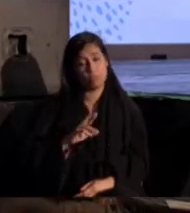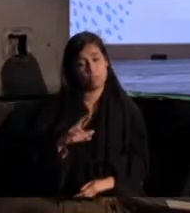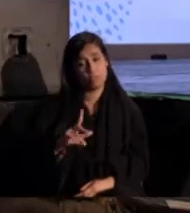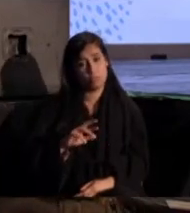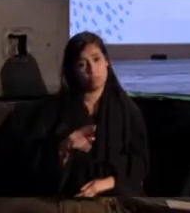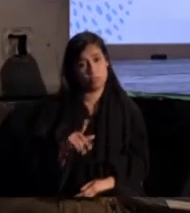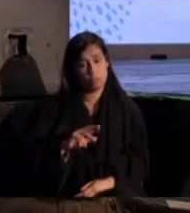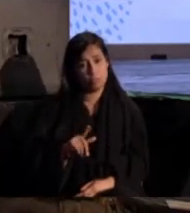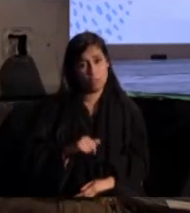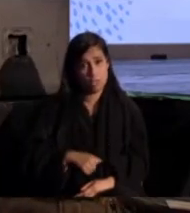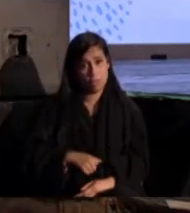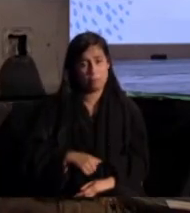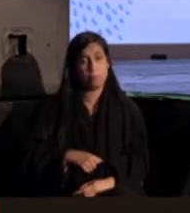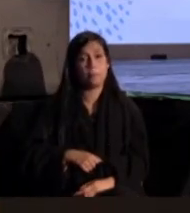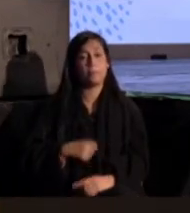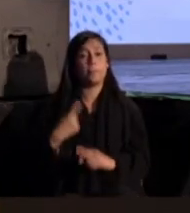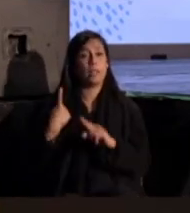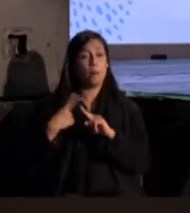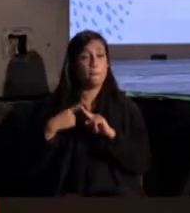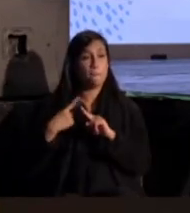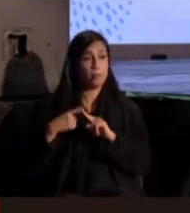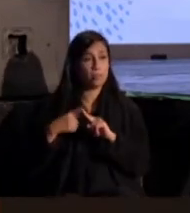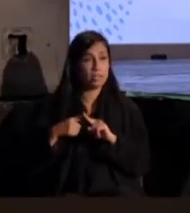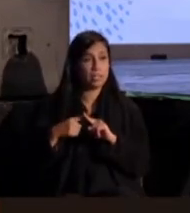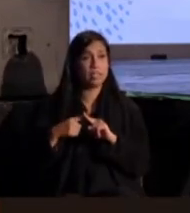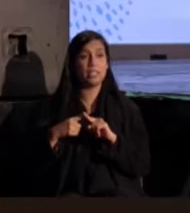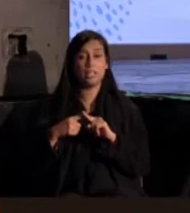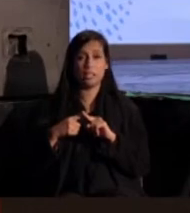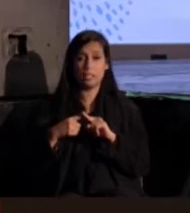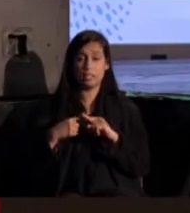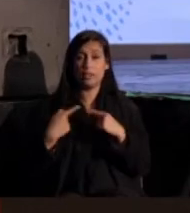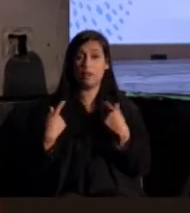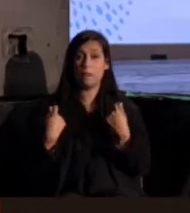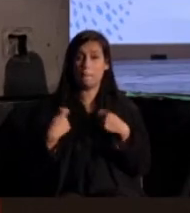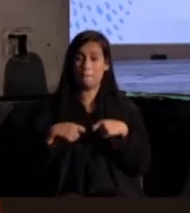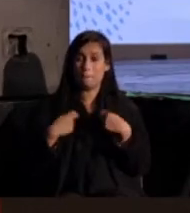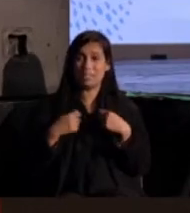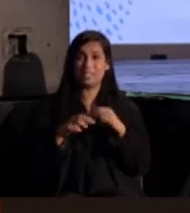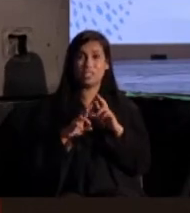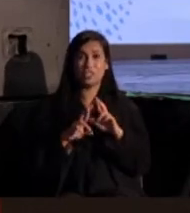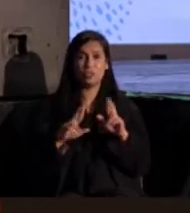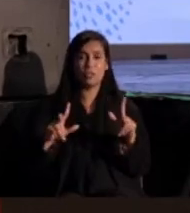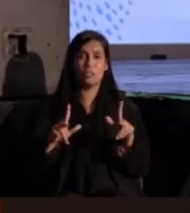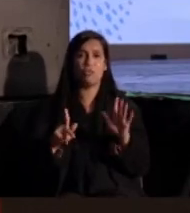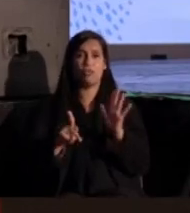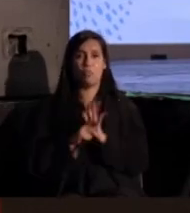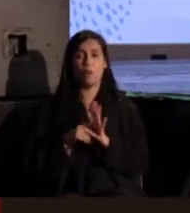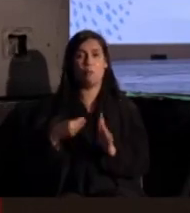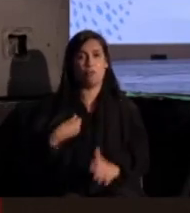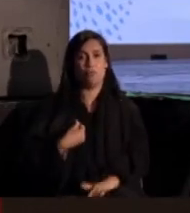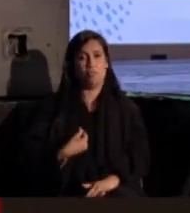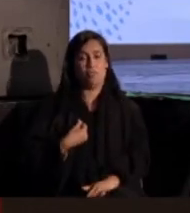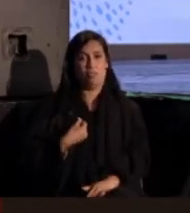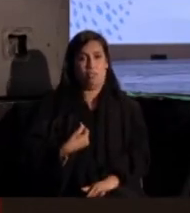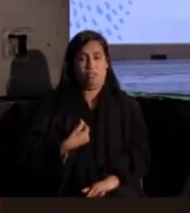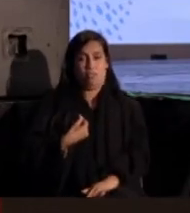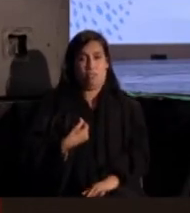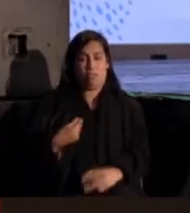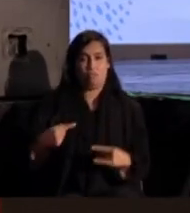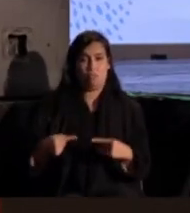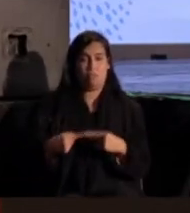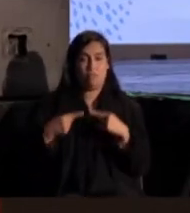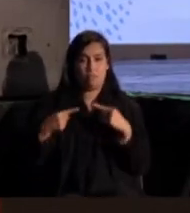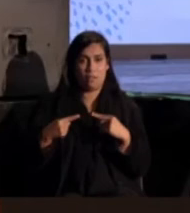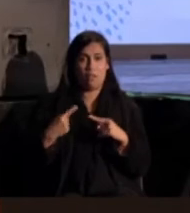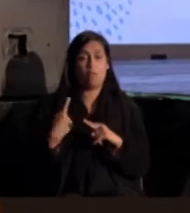submetida de modo ininterrupto ao modo sobrevivência. que é uma modalidade que impede